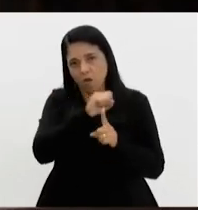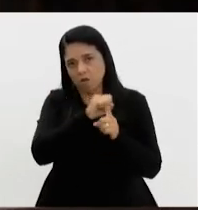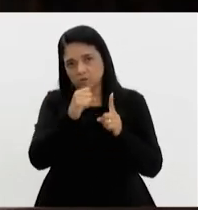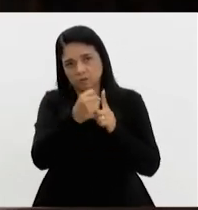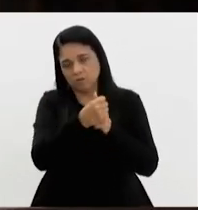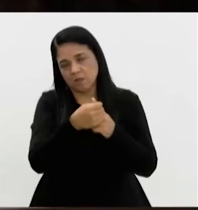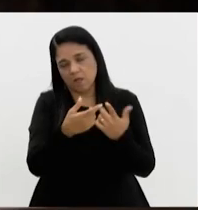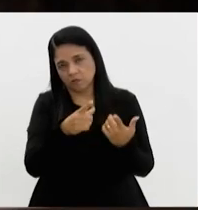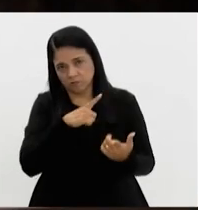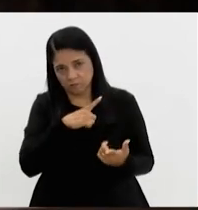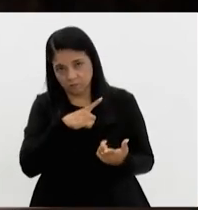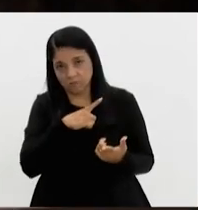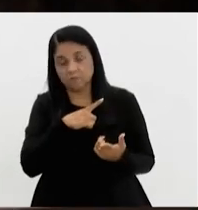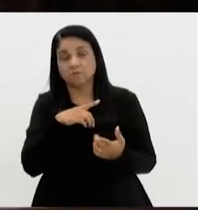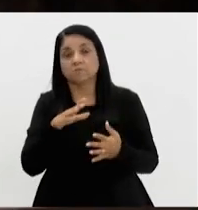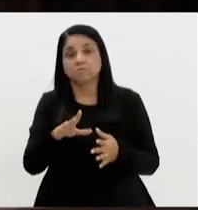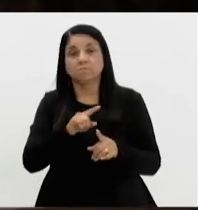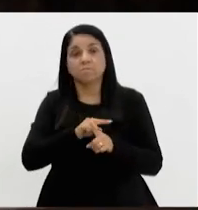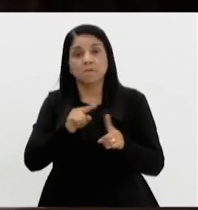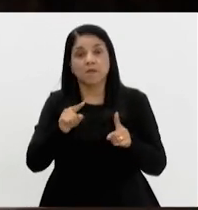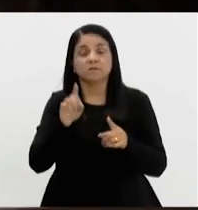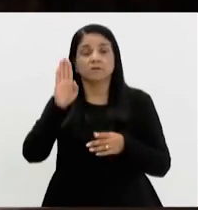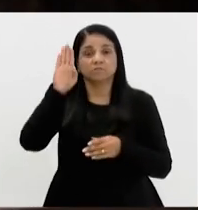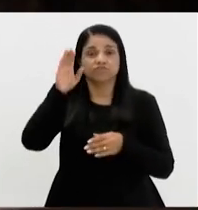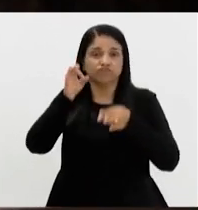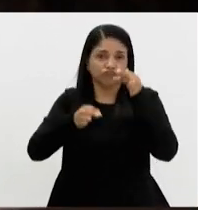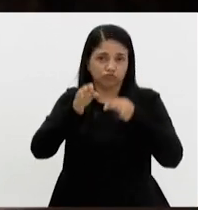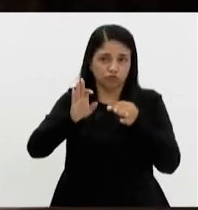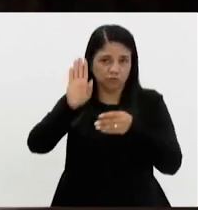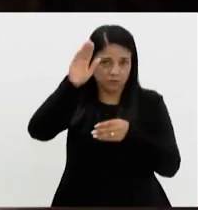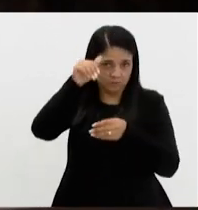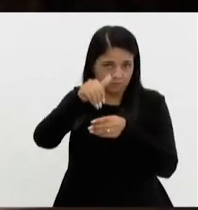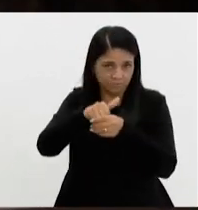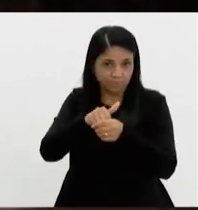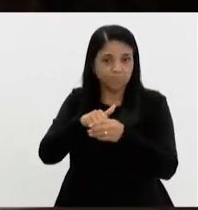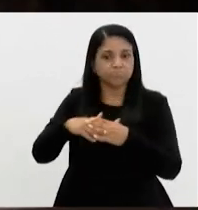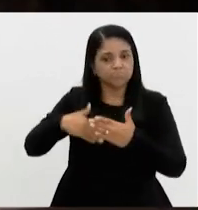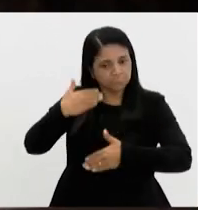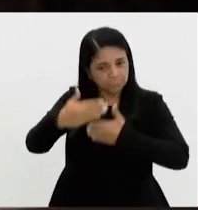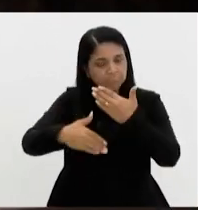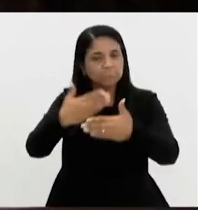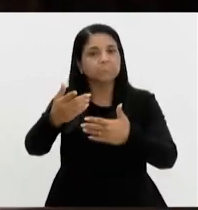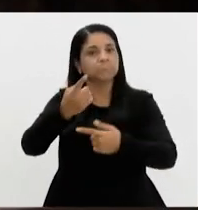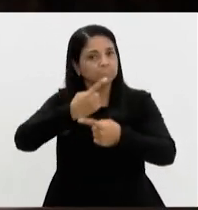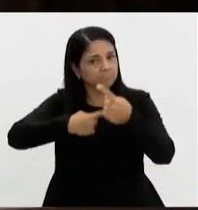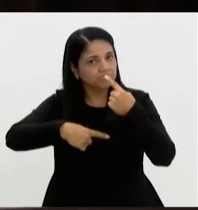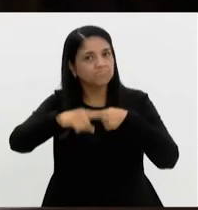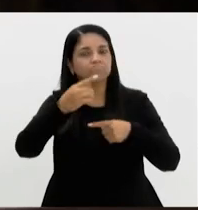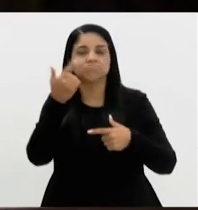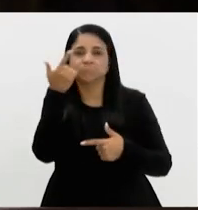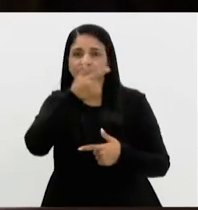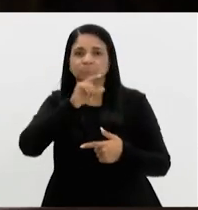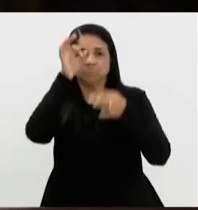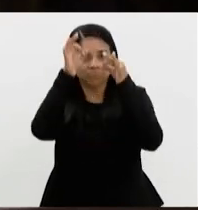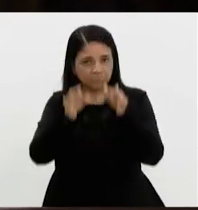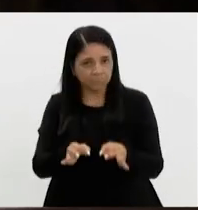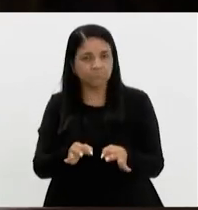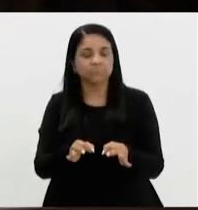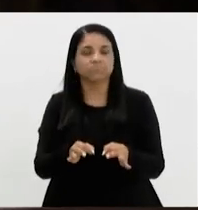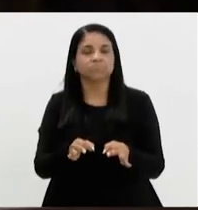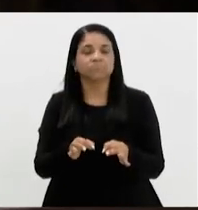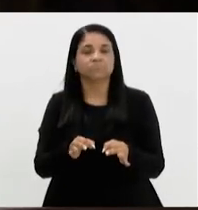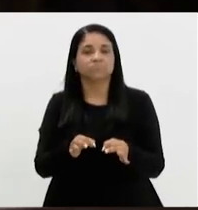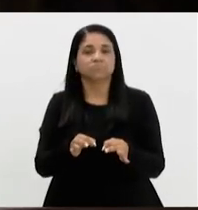dúvida alguma e a nossa justiça eleitoral tem dado realmente Passos muito significativos e assertivos tem sido